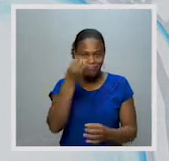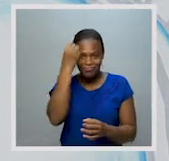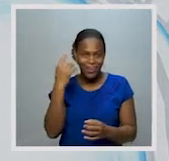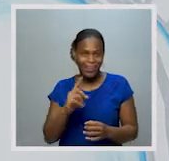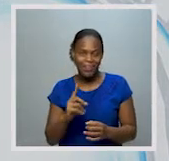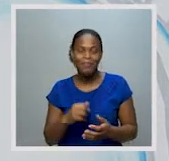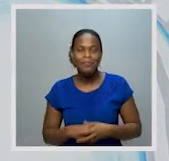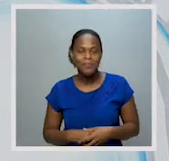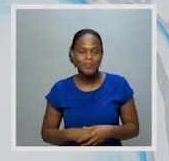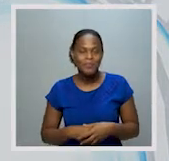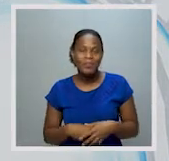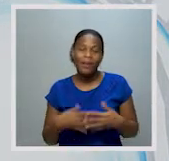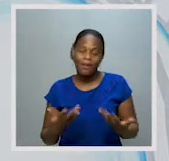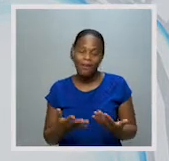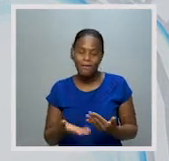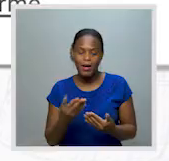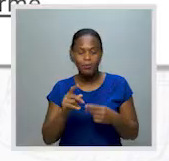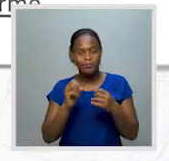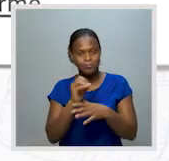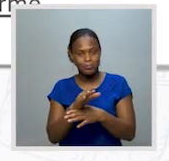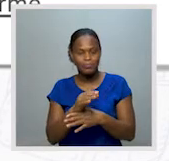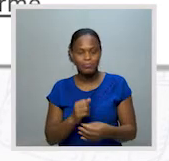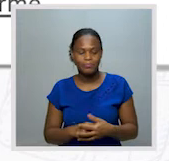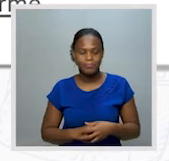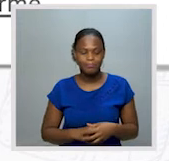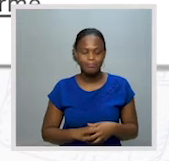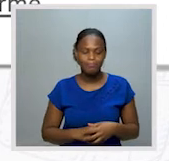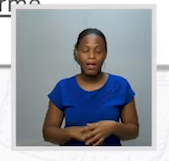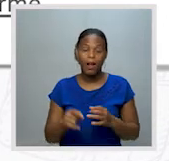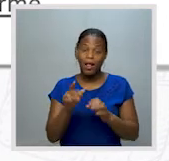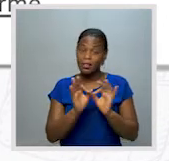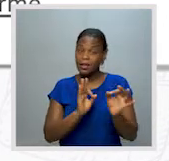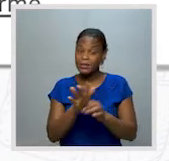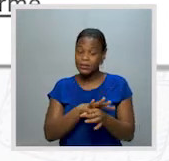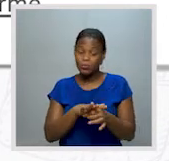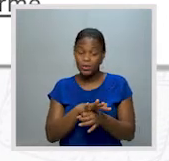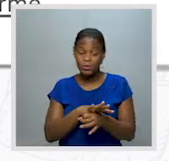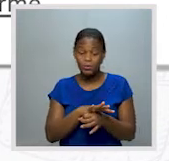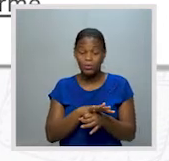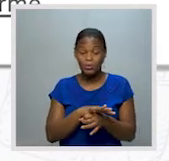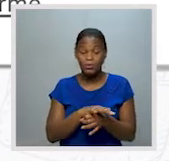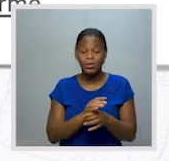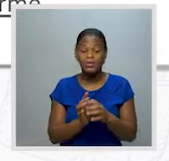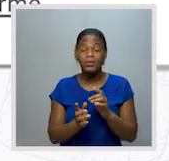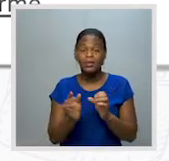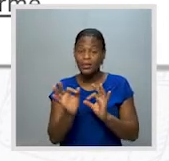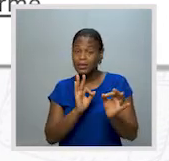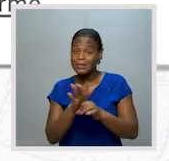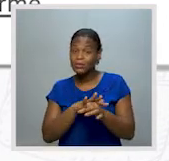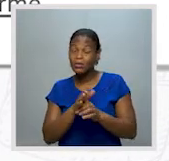Vamos então para o slide seguinte, tratar, portanto, da situação ou situações em que